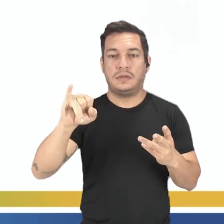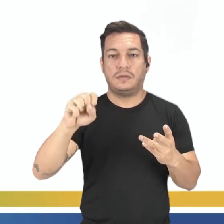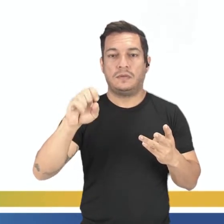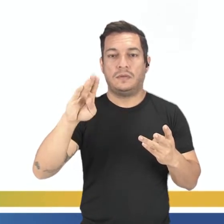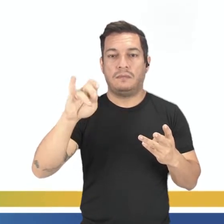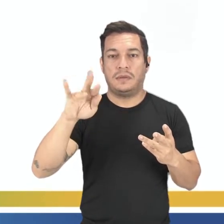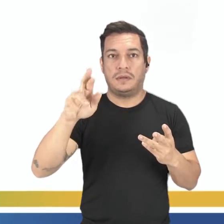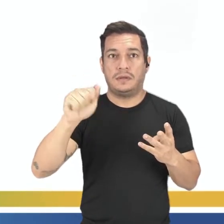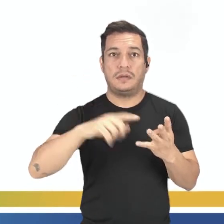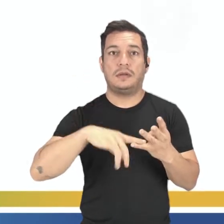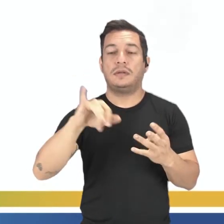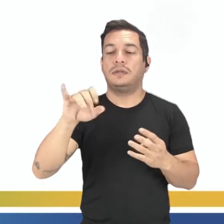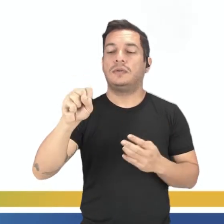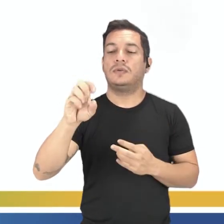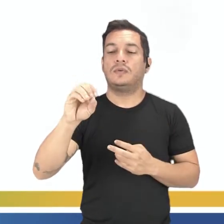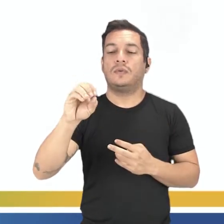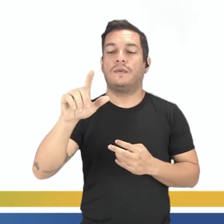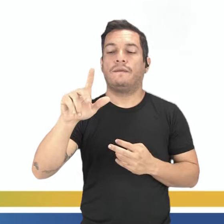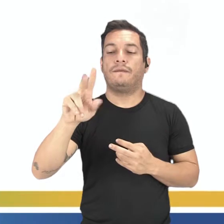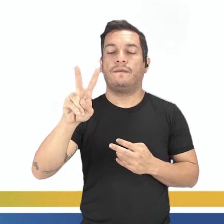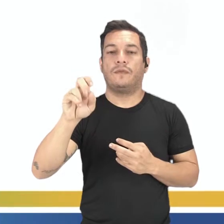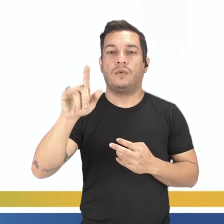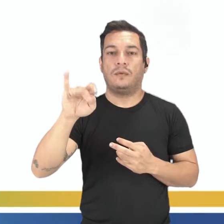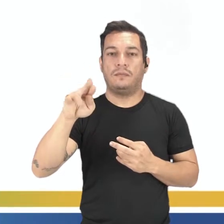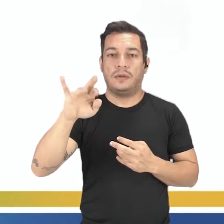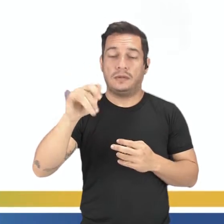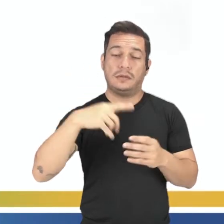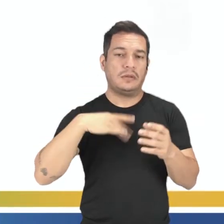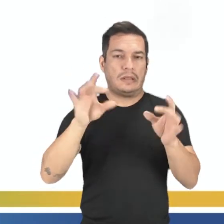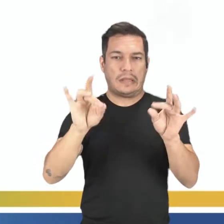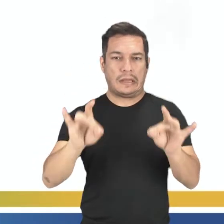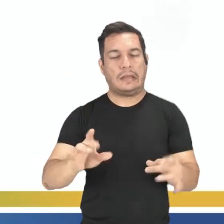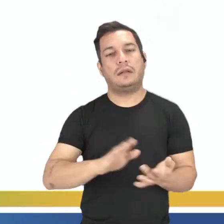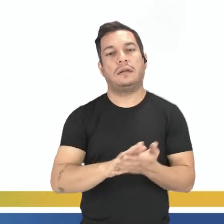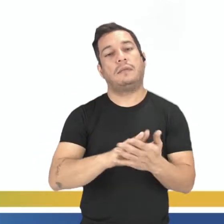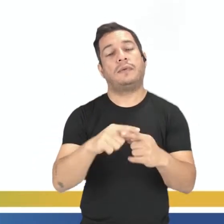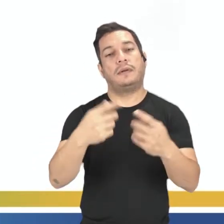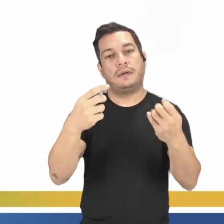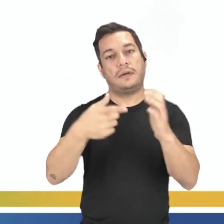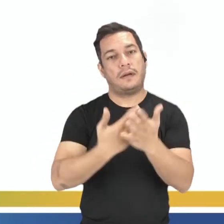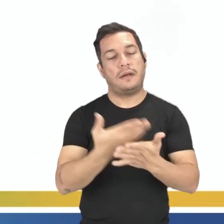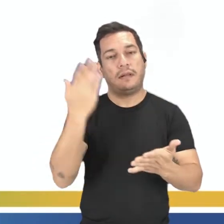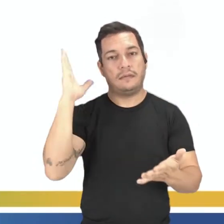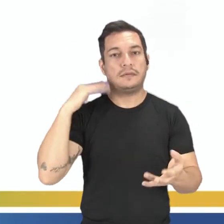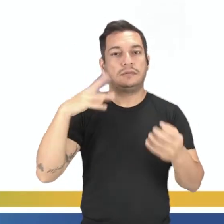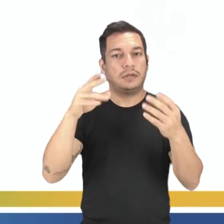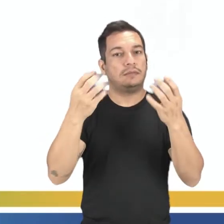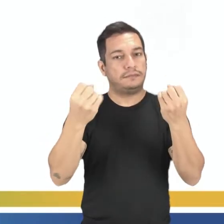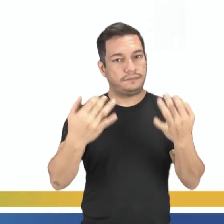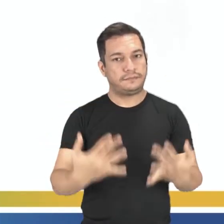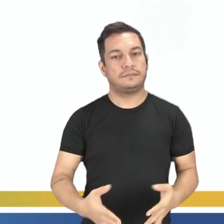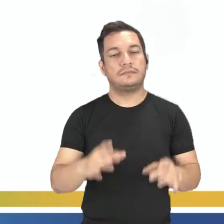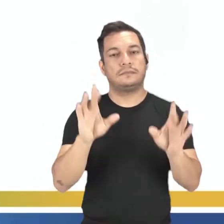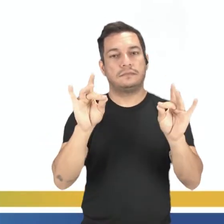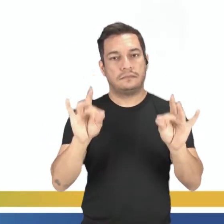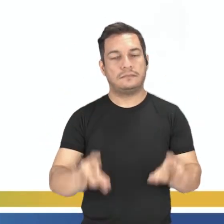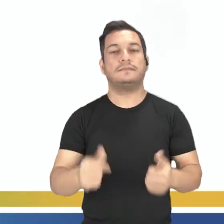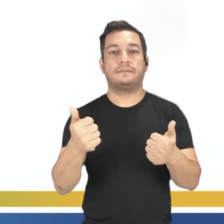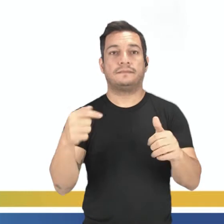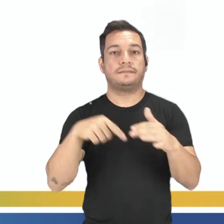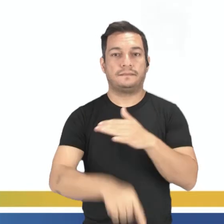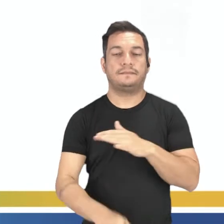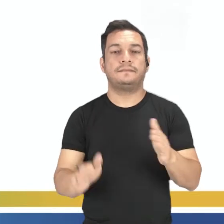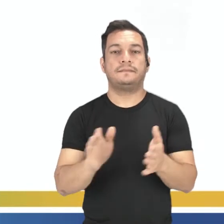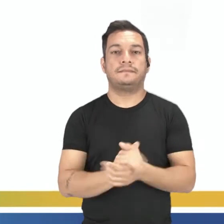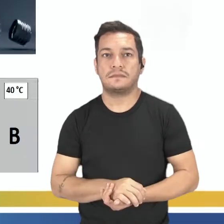isovolumétrica. E aí eu não vou estar entrando em detalhes porque na aula anterior já foi abordado isso com um certo aprofundamento.